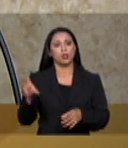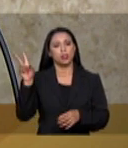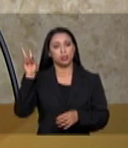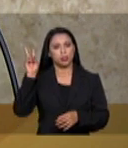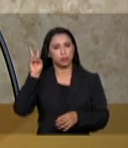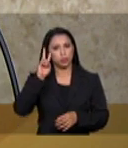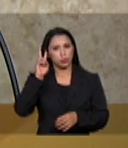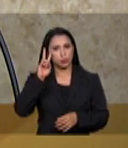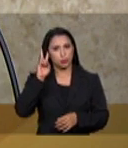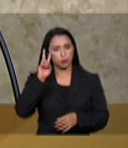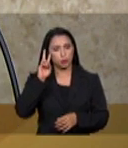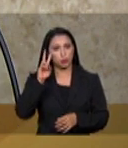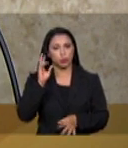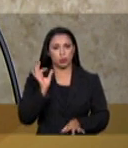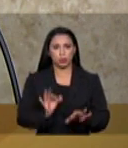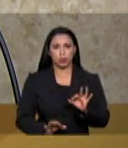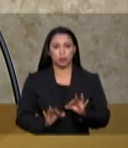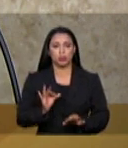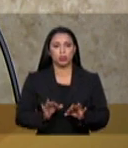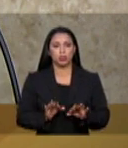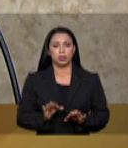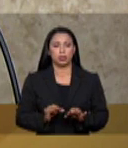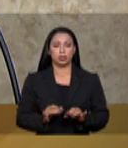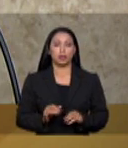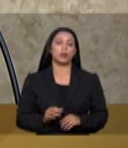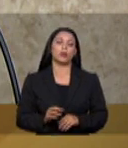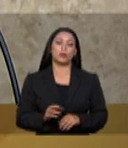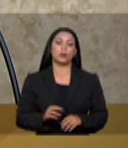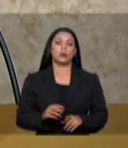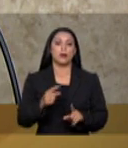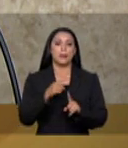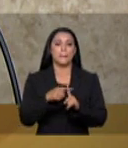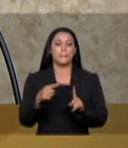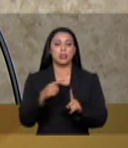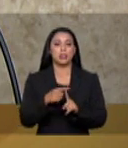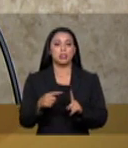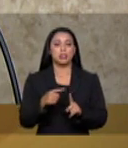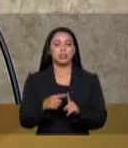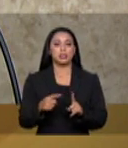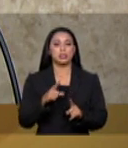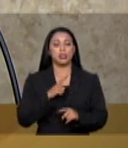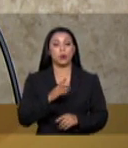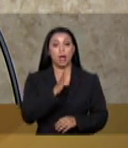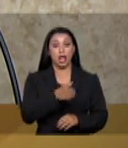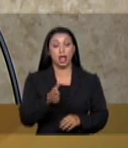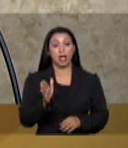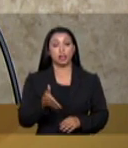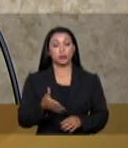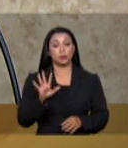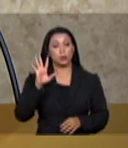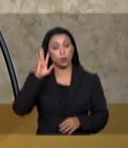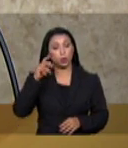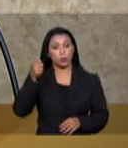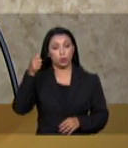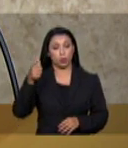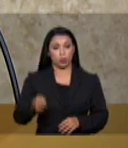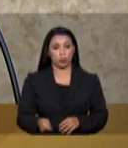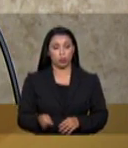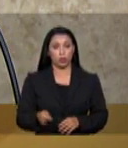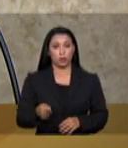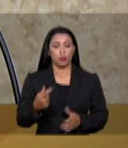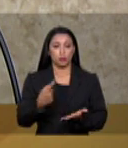e proclama o resultado O que você acha ano logo acordo